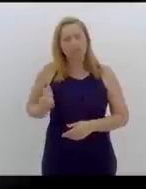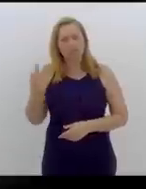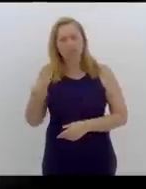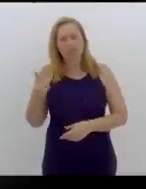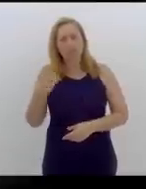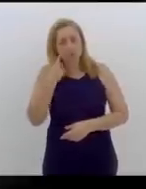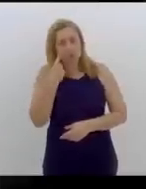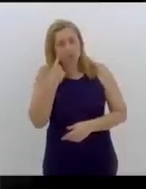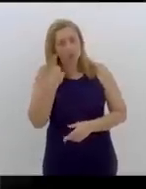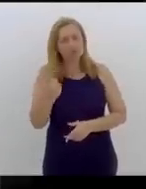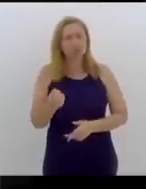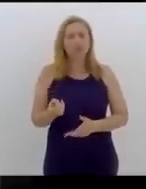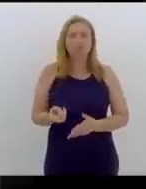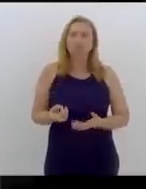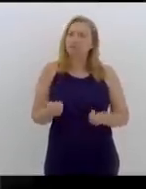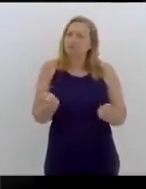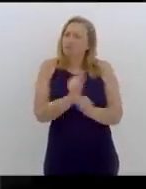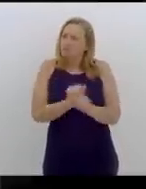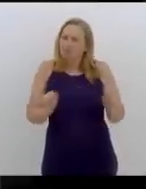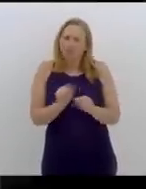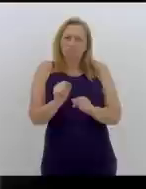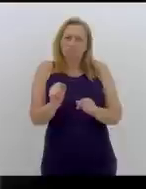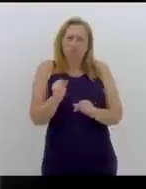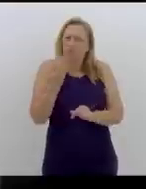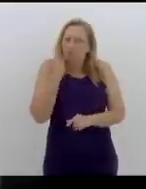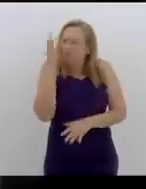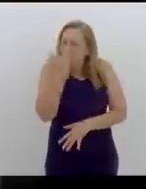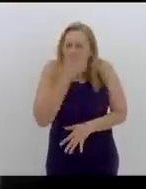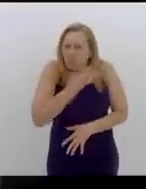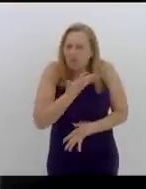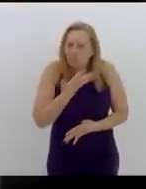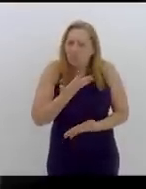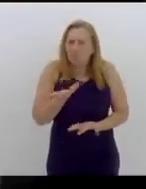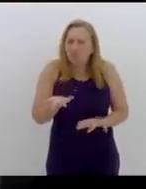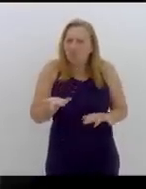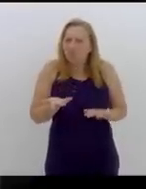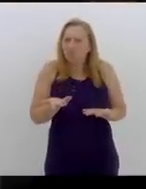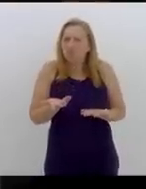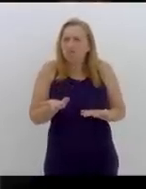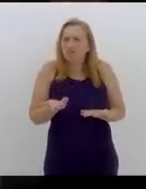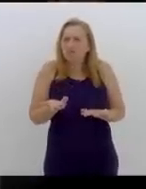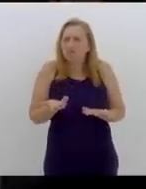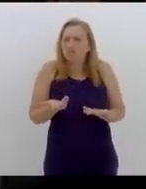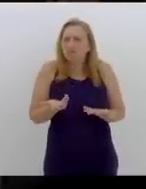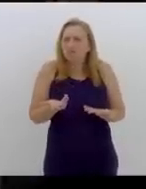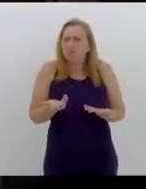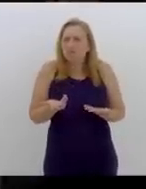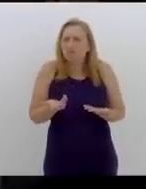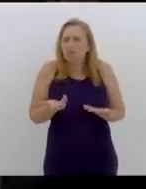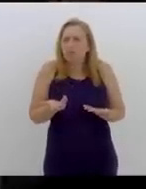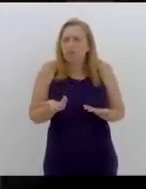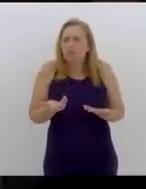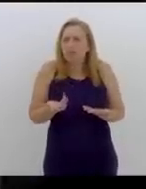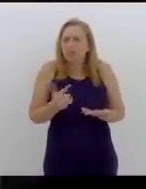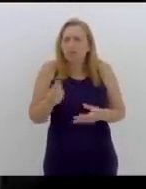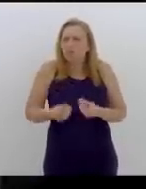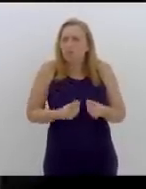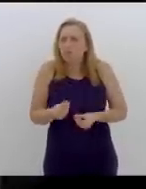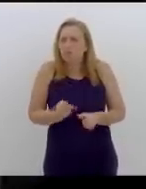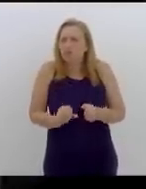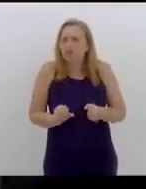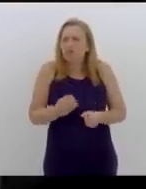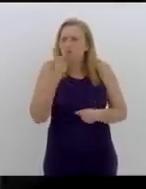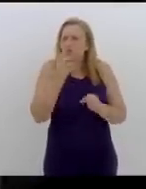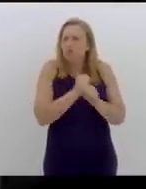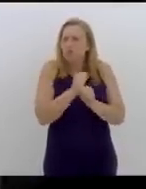tô vendo aqui tô ouvindo aqui não é possível ninguém tá enxergando isso de chegar o que não está visível tem que chegar não tem como fazer em